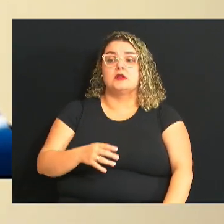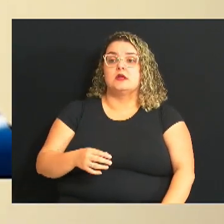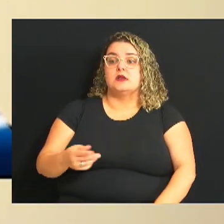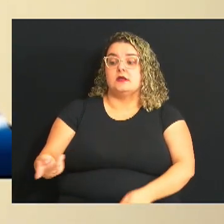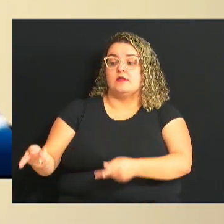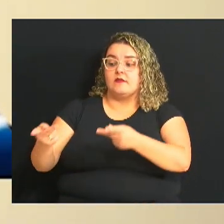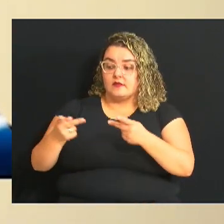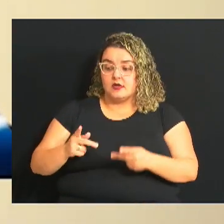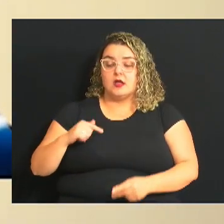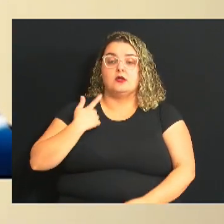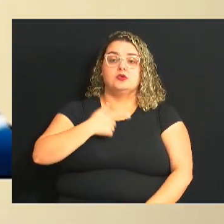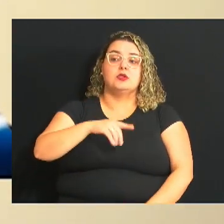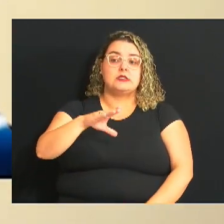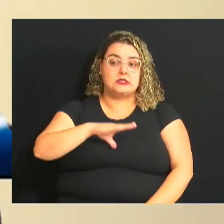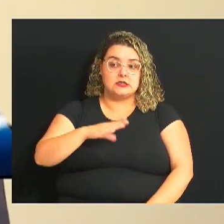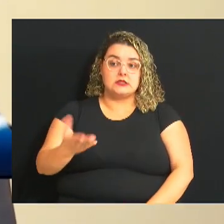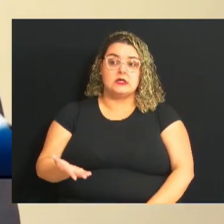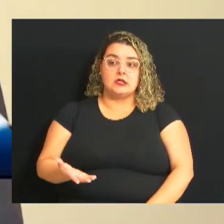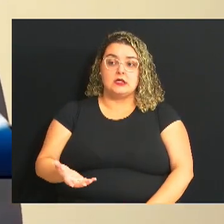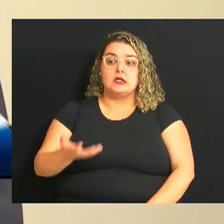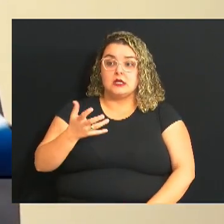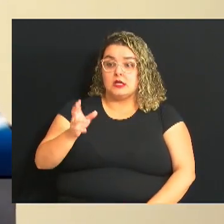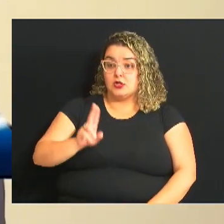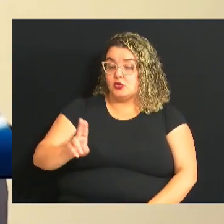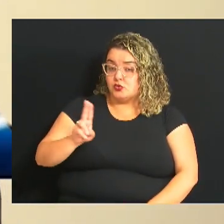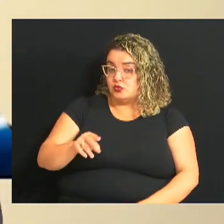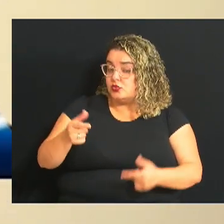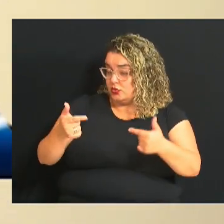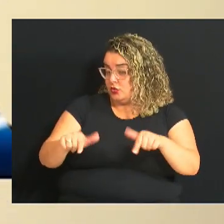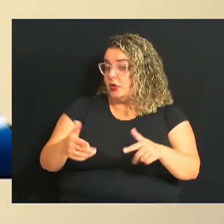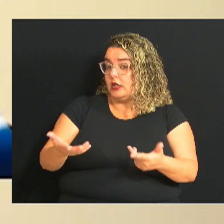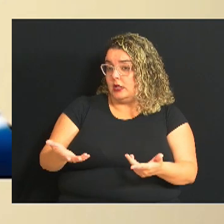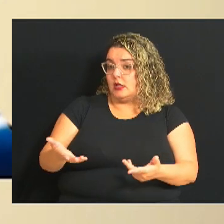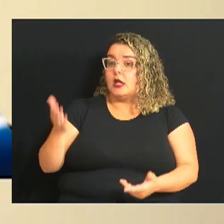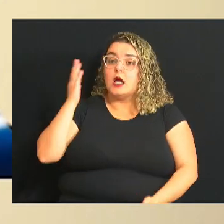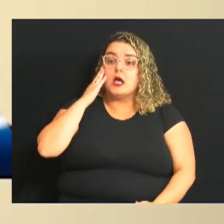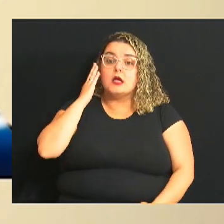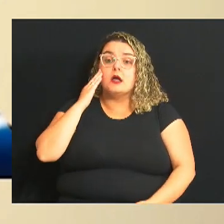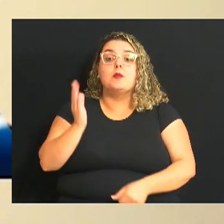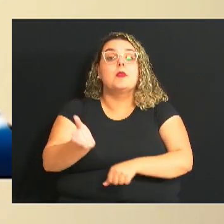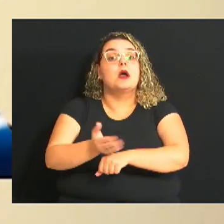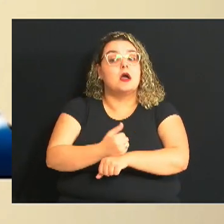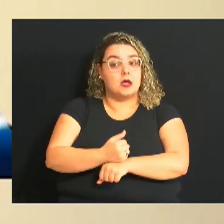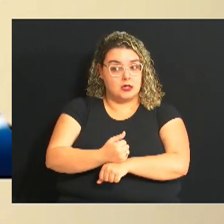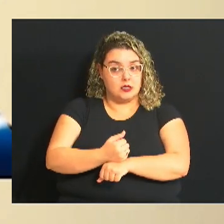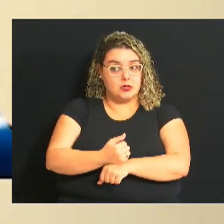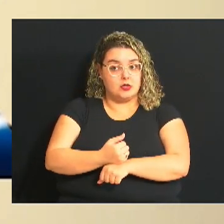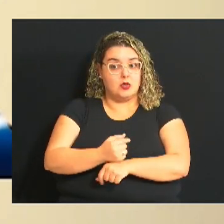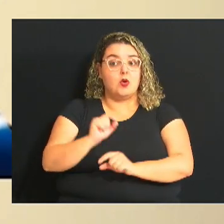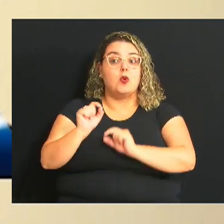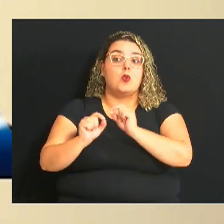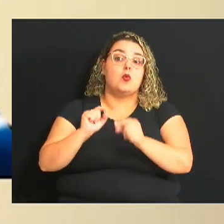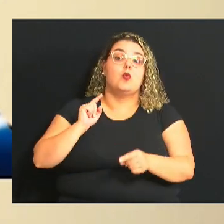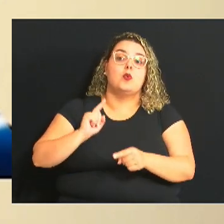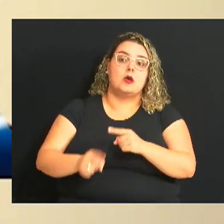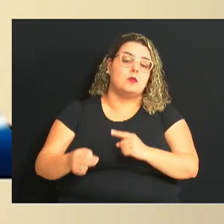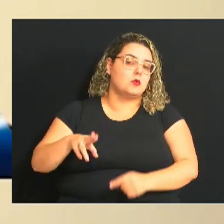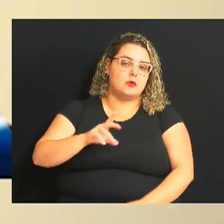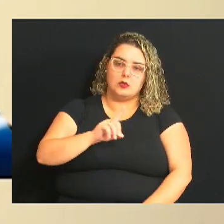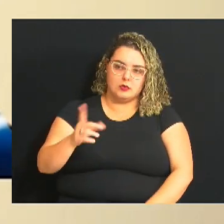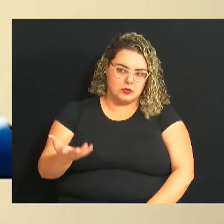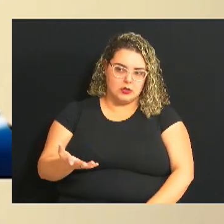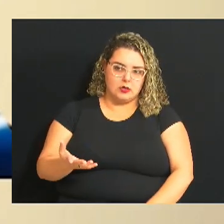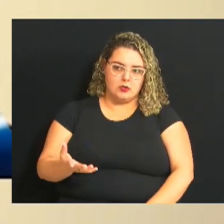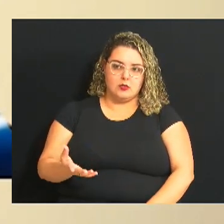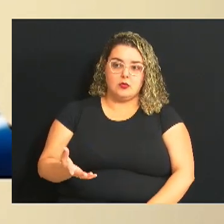nossa cidade e querendo fazer uso do estabelecimento, ele saiba com antecedência o que é proibido ou não. O que ficaria